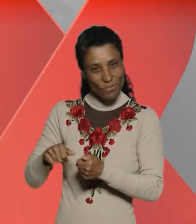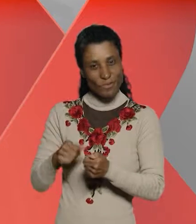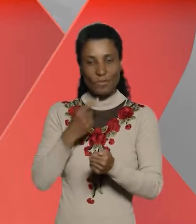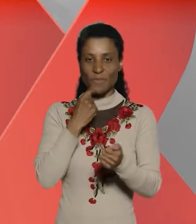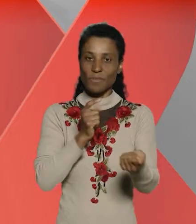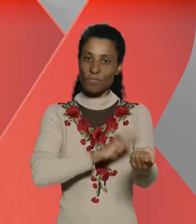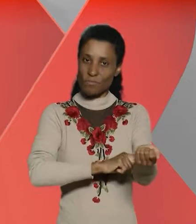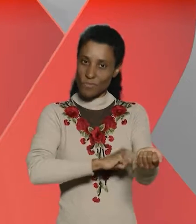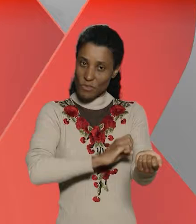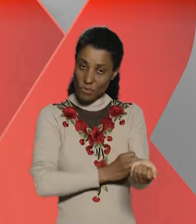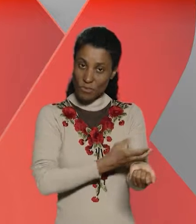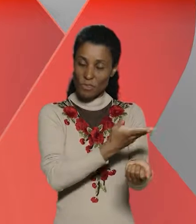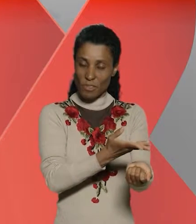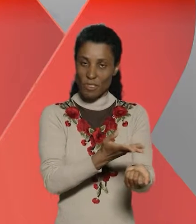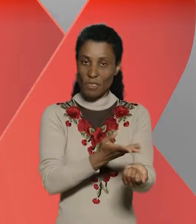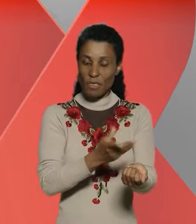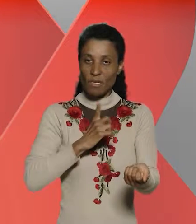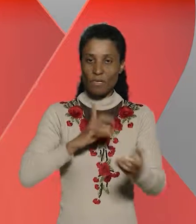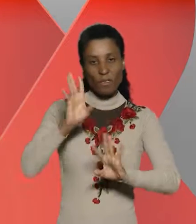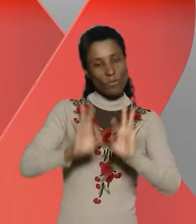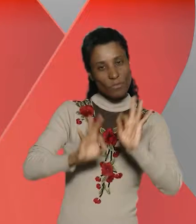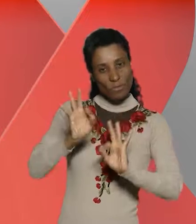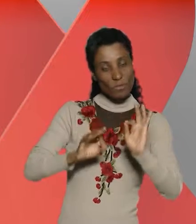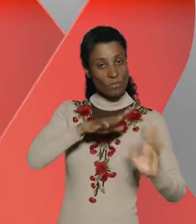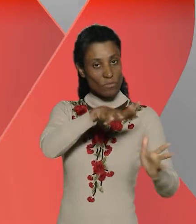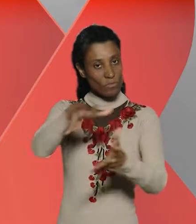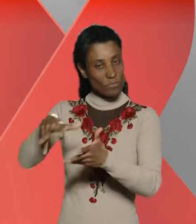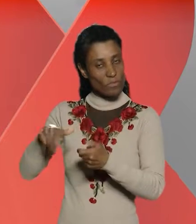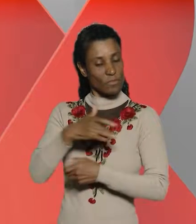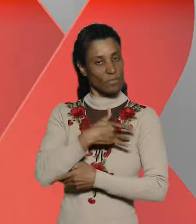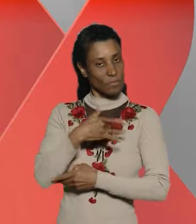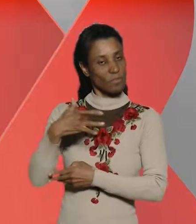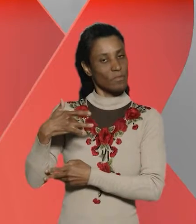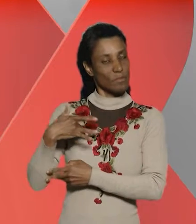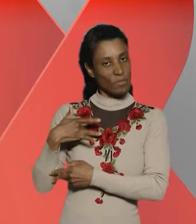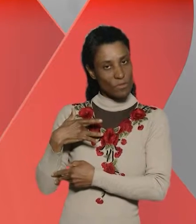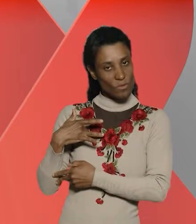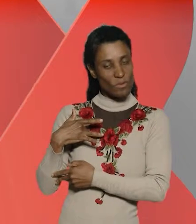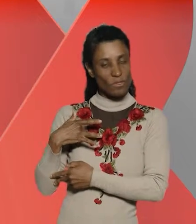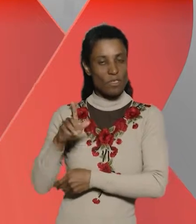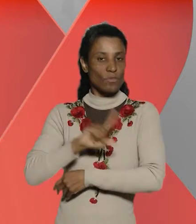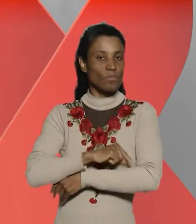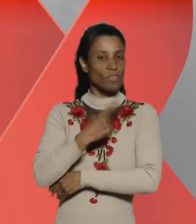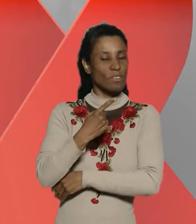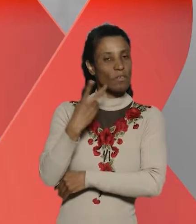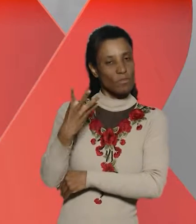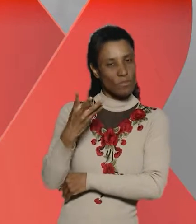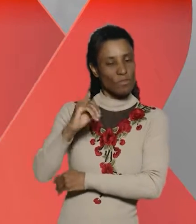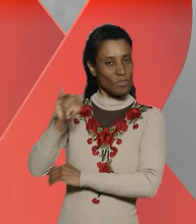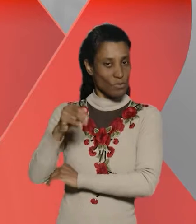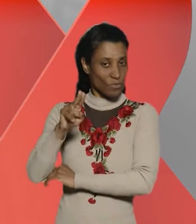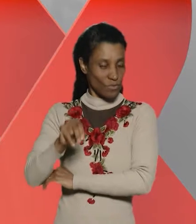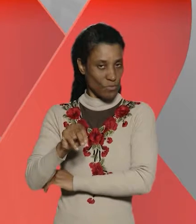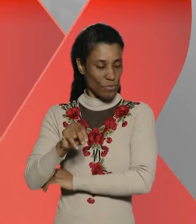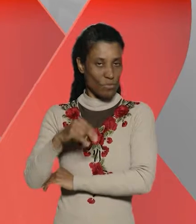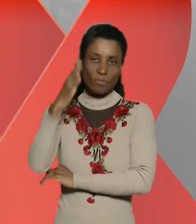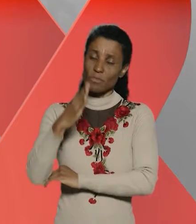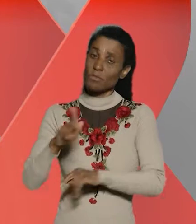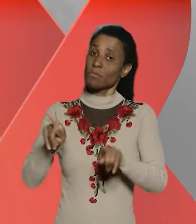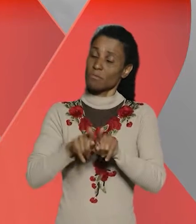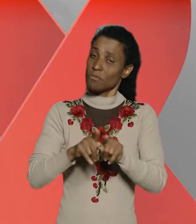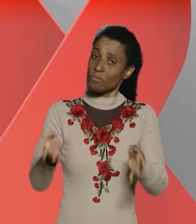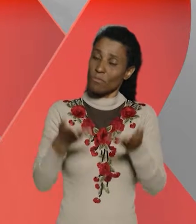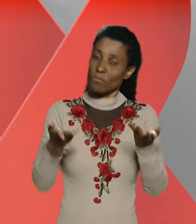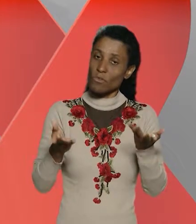Sangue, instituído pela Organização Mundial da Saúde e celebrado em 14 de junho, o país também comemora o